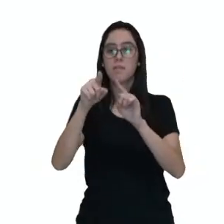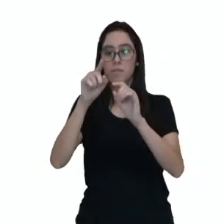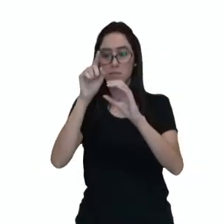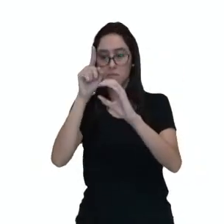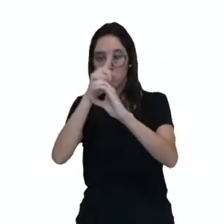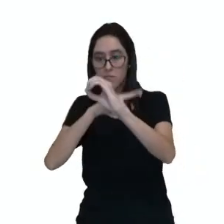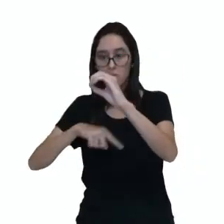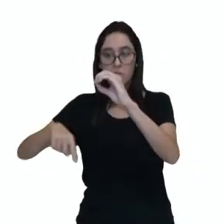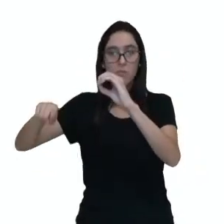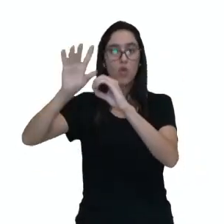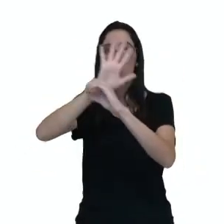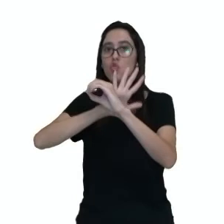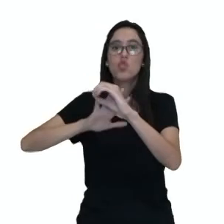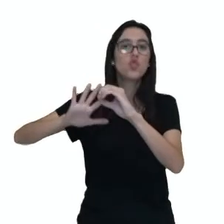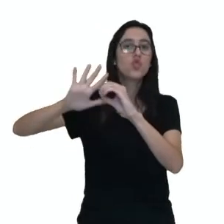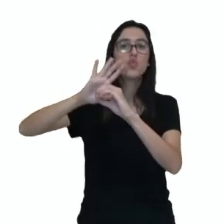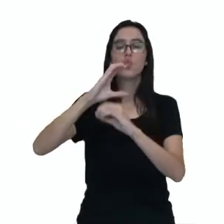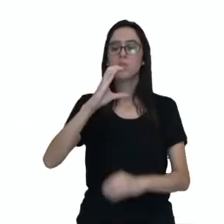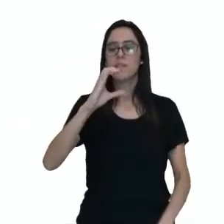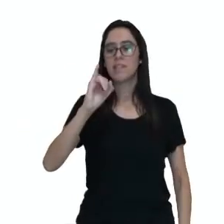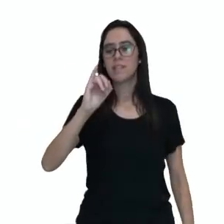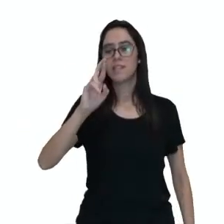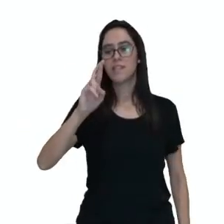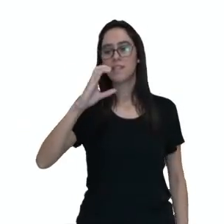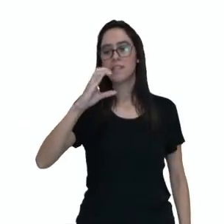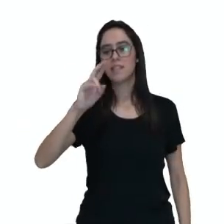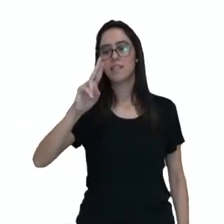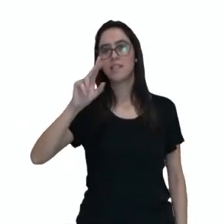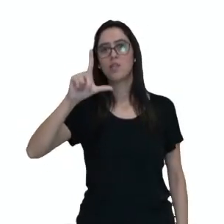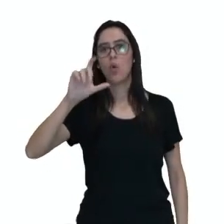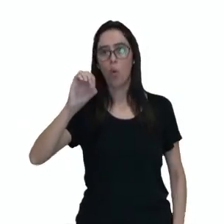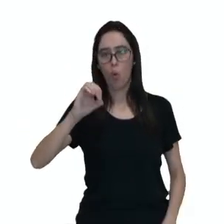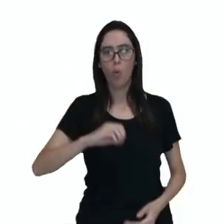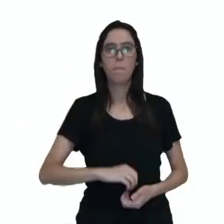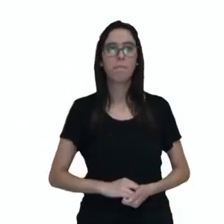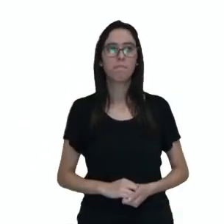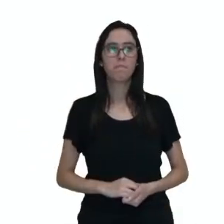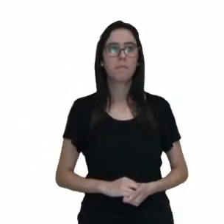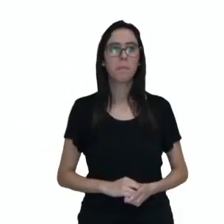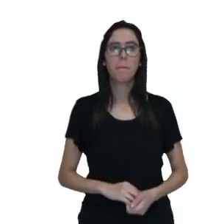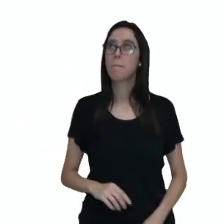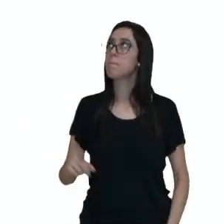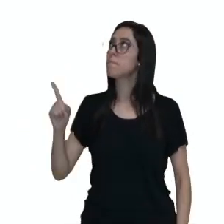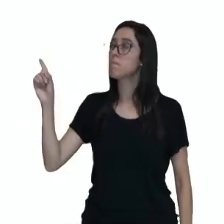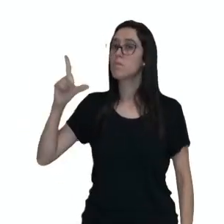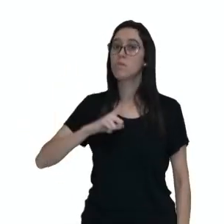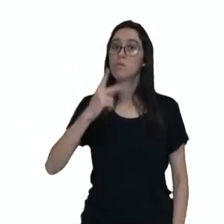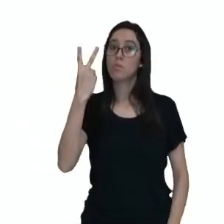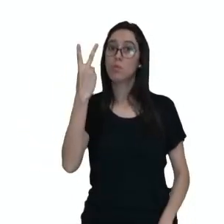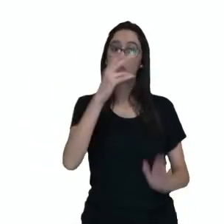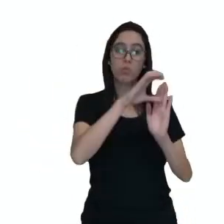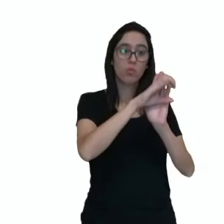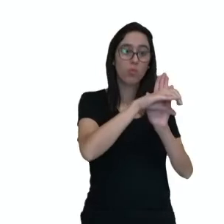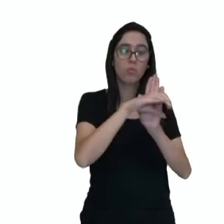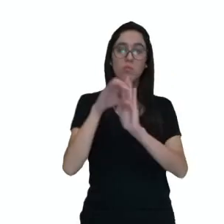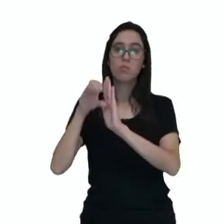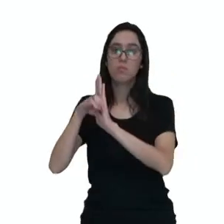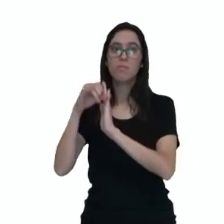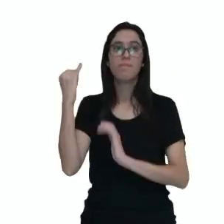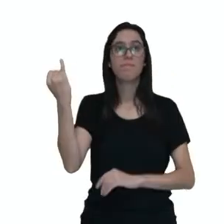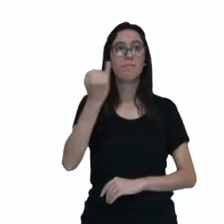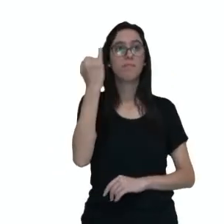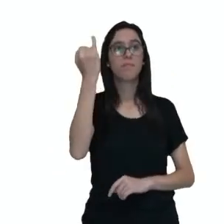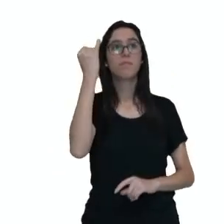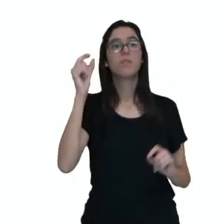Então a circunferência, não estou considerando a parte interna. E eu tenho aqui 2 conceitos bem importantes, o comprimento. Como que eu